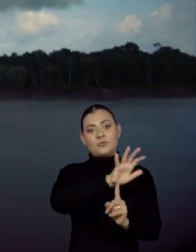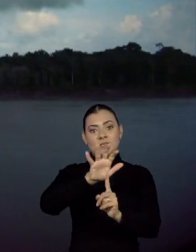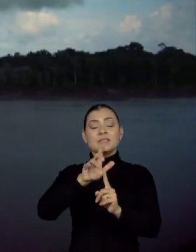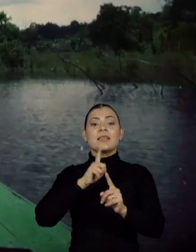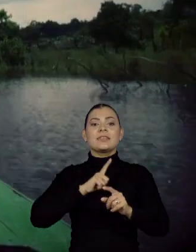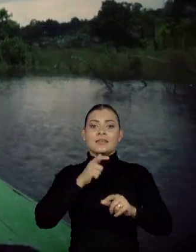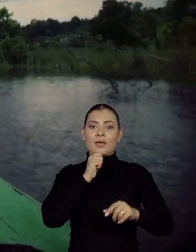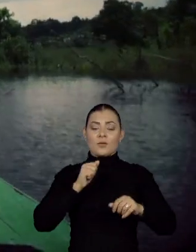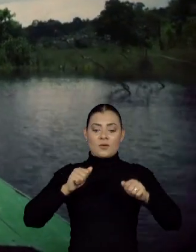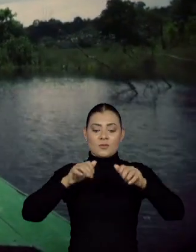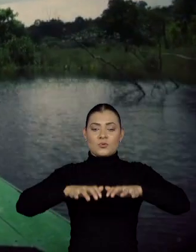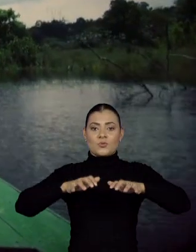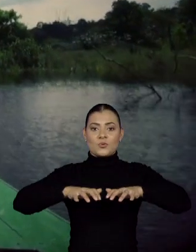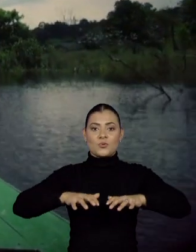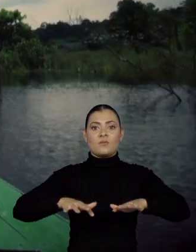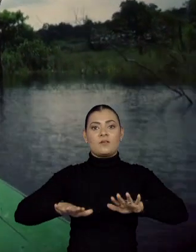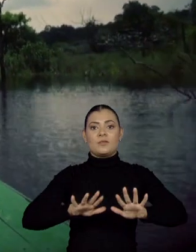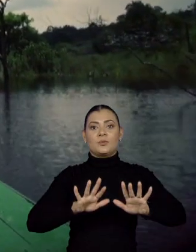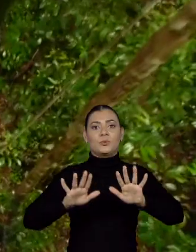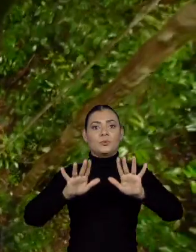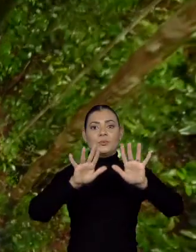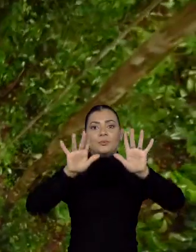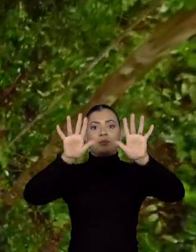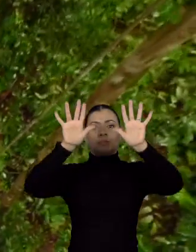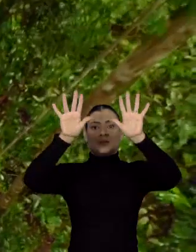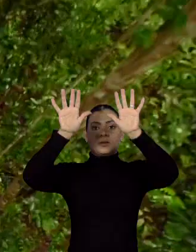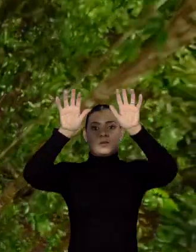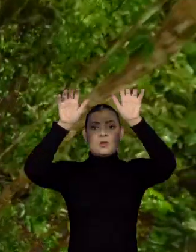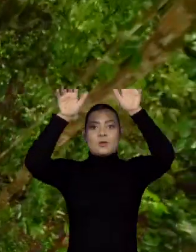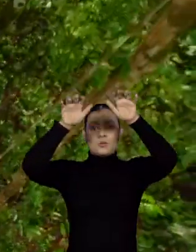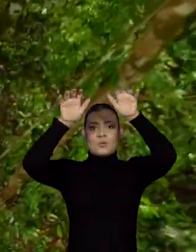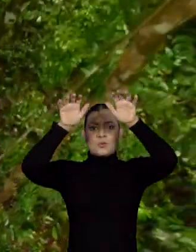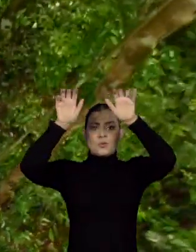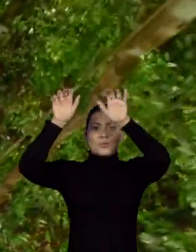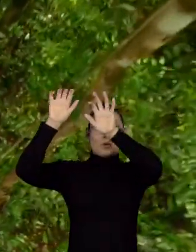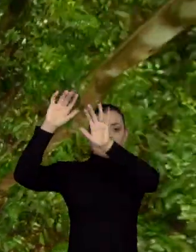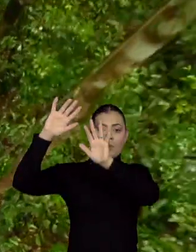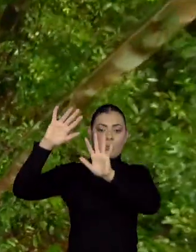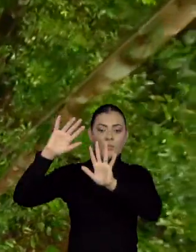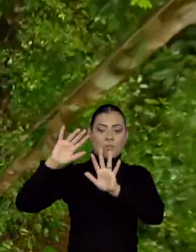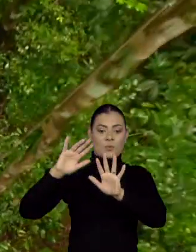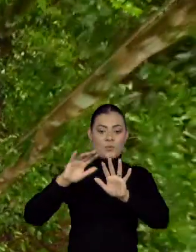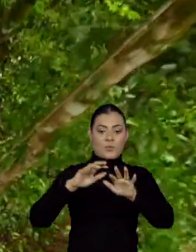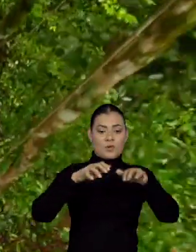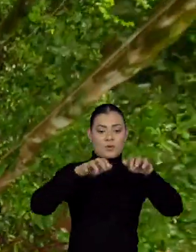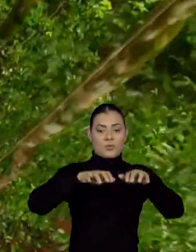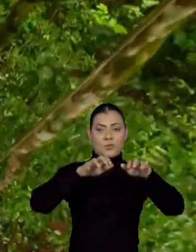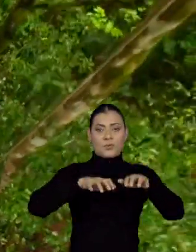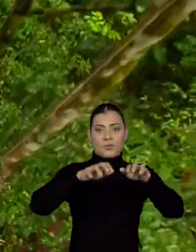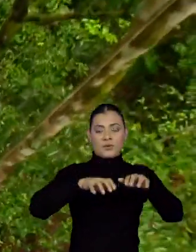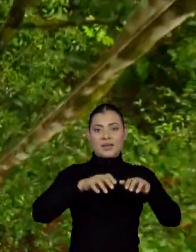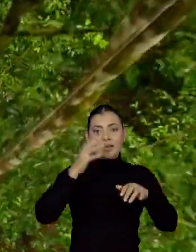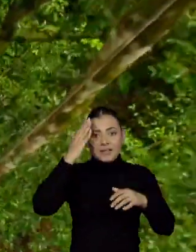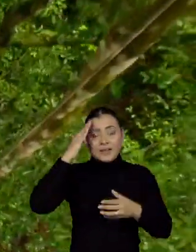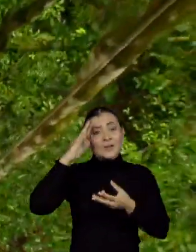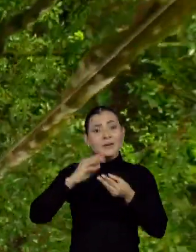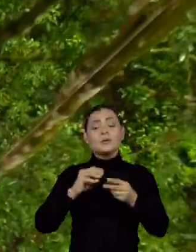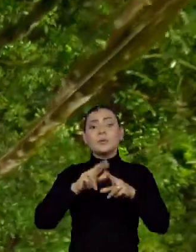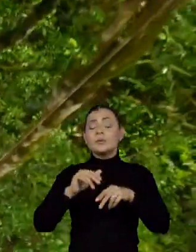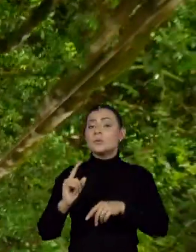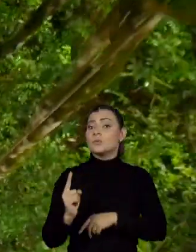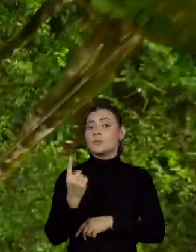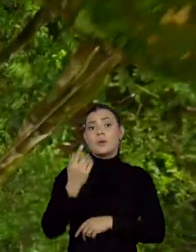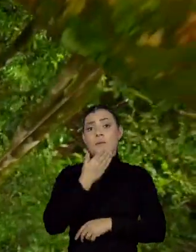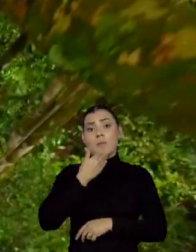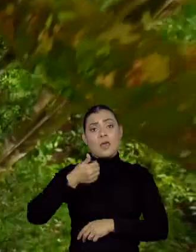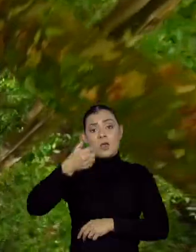florestas tropicais, em particular a Amazônia, são responsáveis e, aliás, são a melhor ferramenta que nós temos